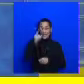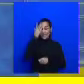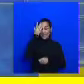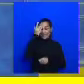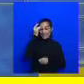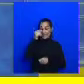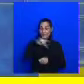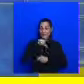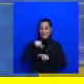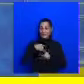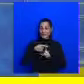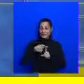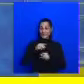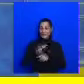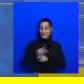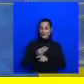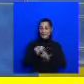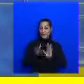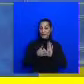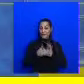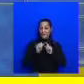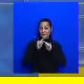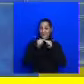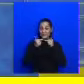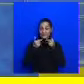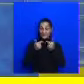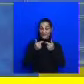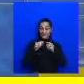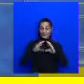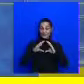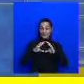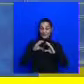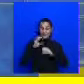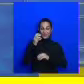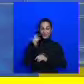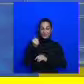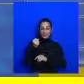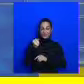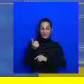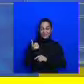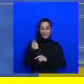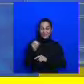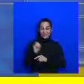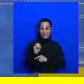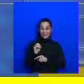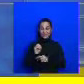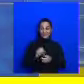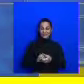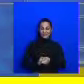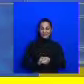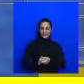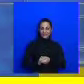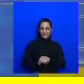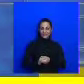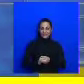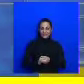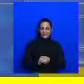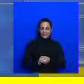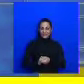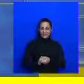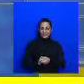Amanhã tem sorteio da Mais Milionária. Aposte e boa sorte. Bola branca número 60. Branca